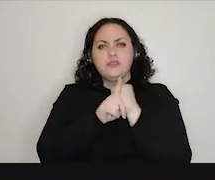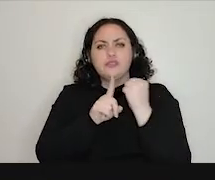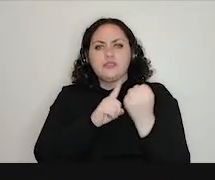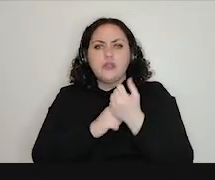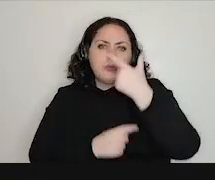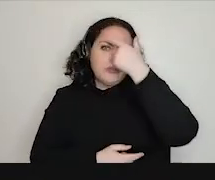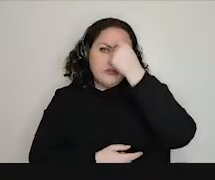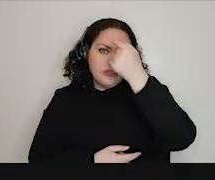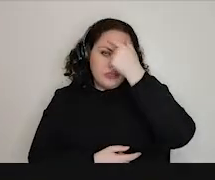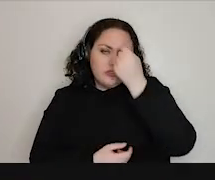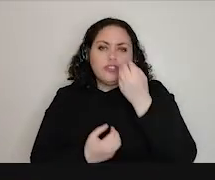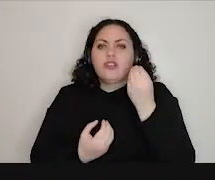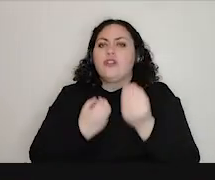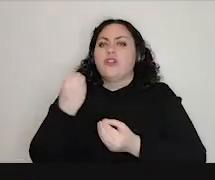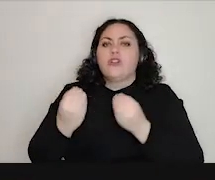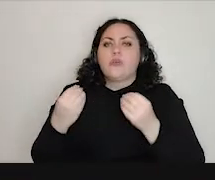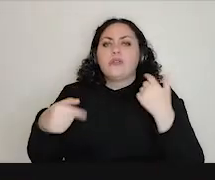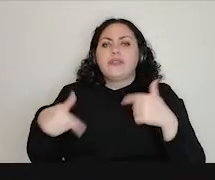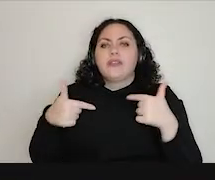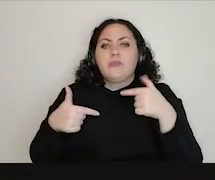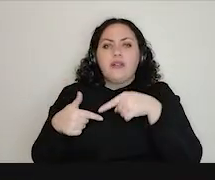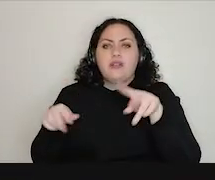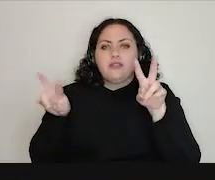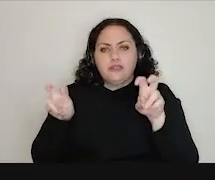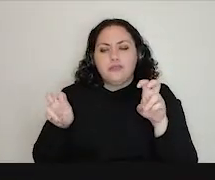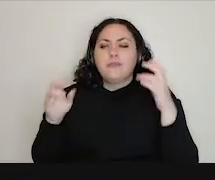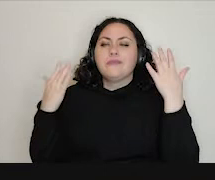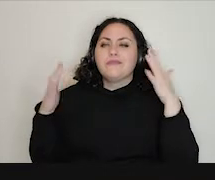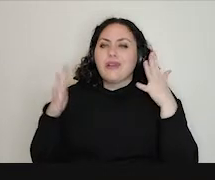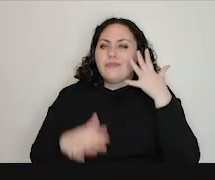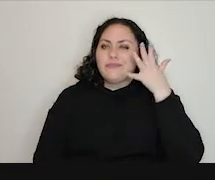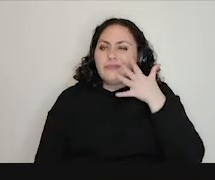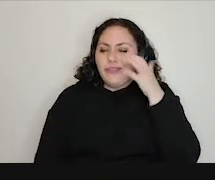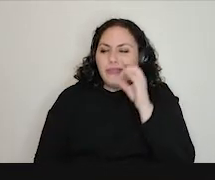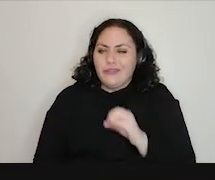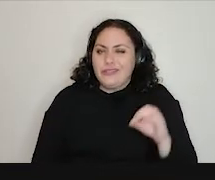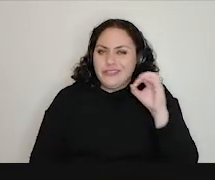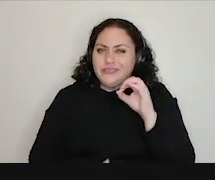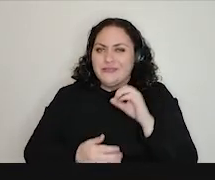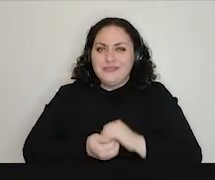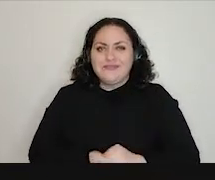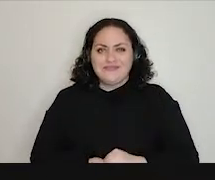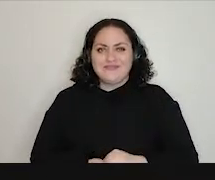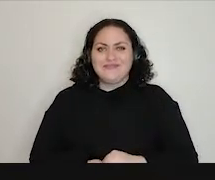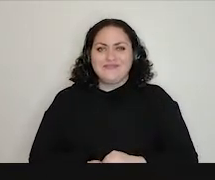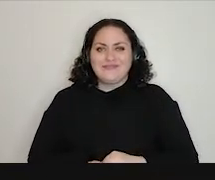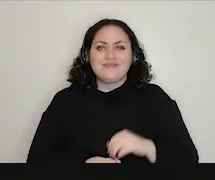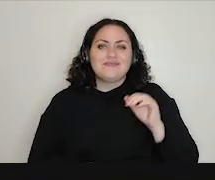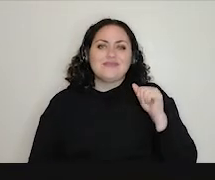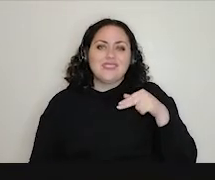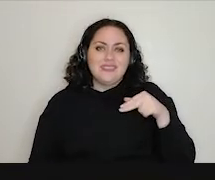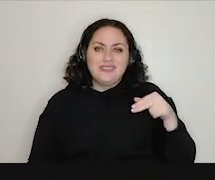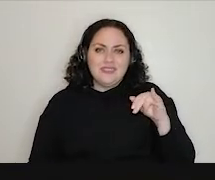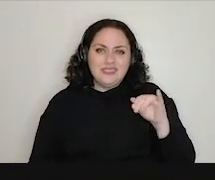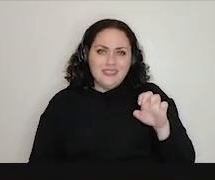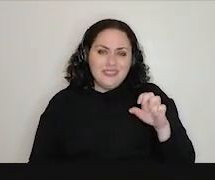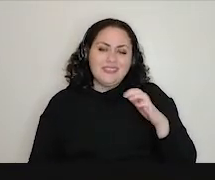como trabalhar mais sobre o tema? Parabéns pela fala impecável. Anne, querida, muito